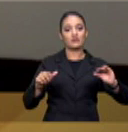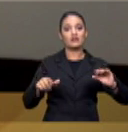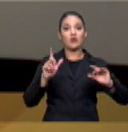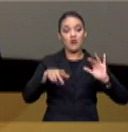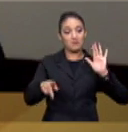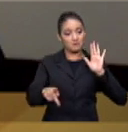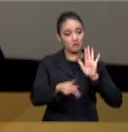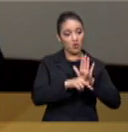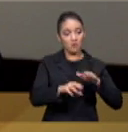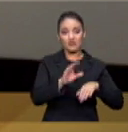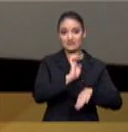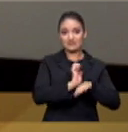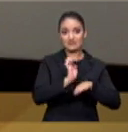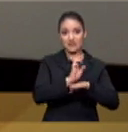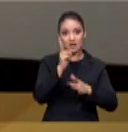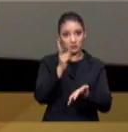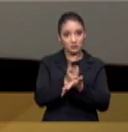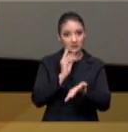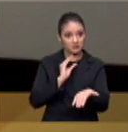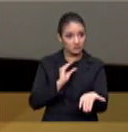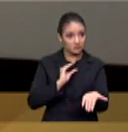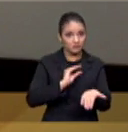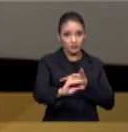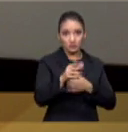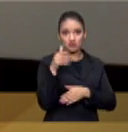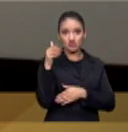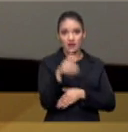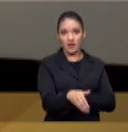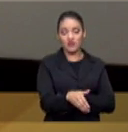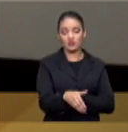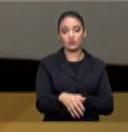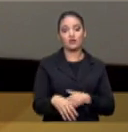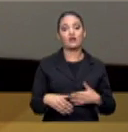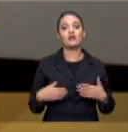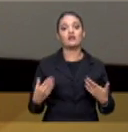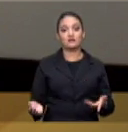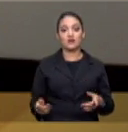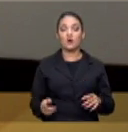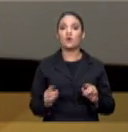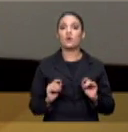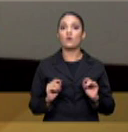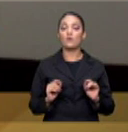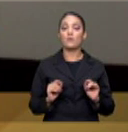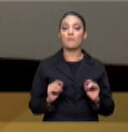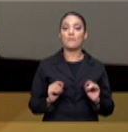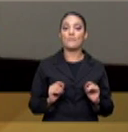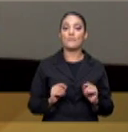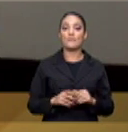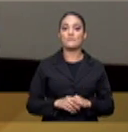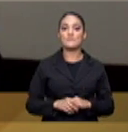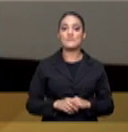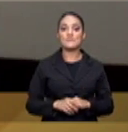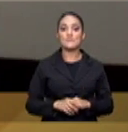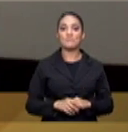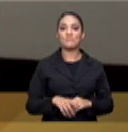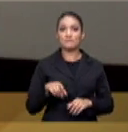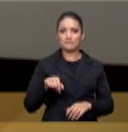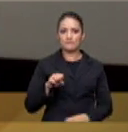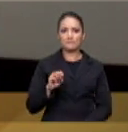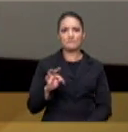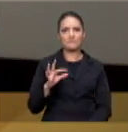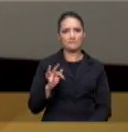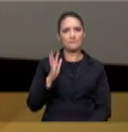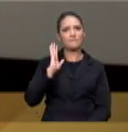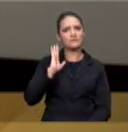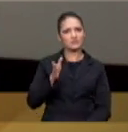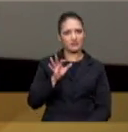ao Estado. Tanto pertence ao Estado, e a titularidade é dele, que essa colenda corte julgou